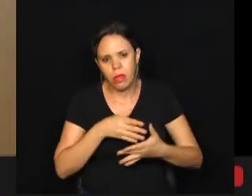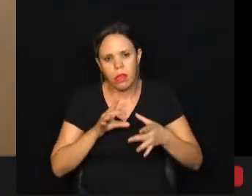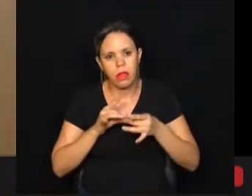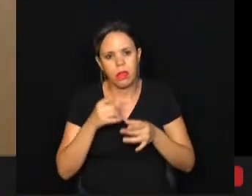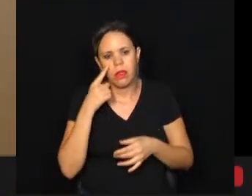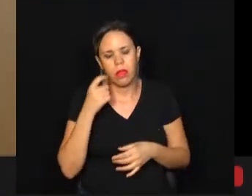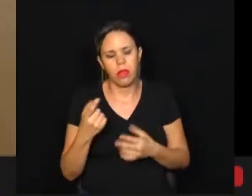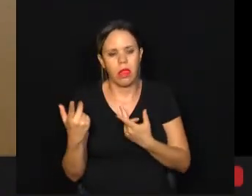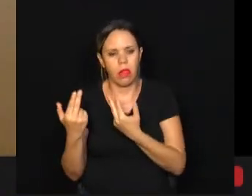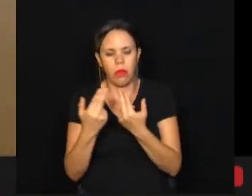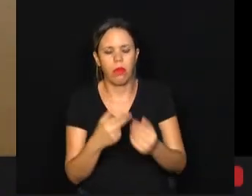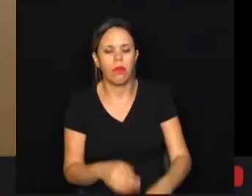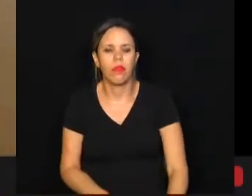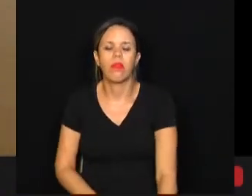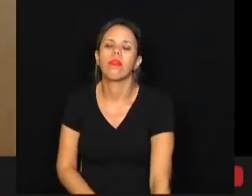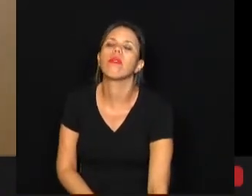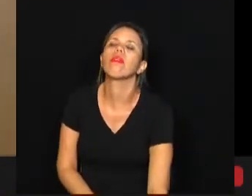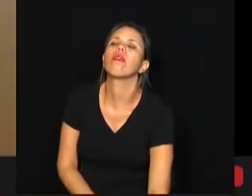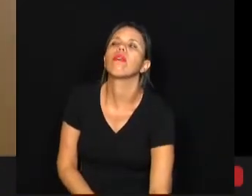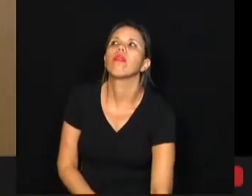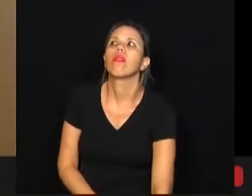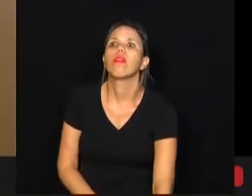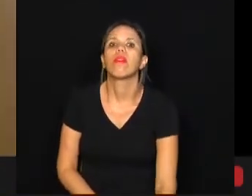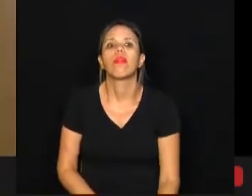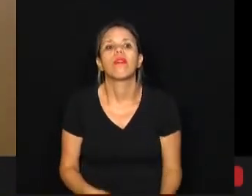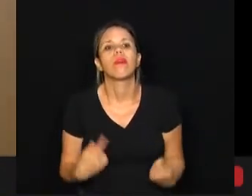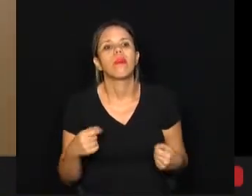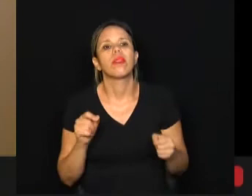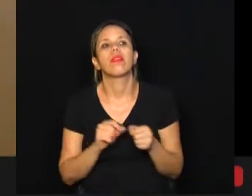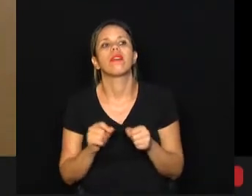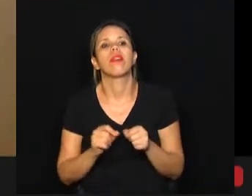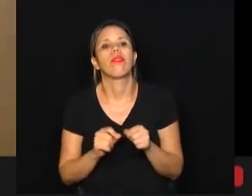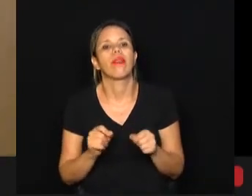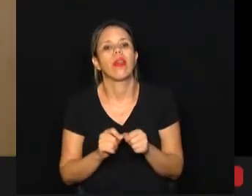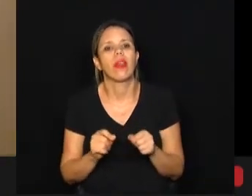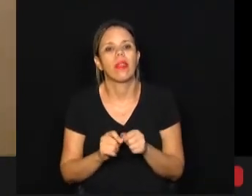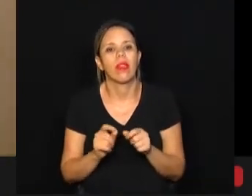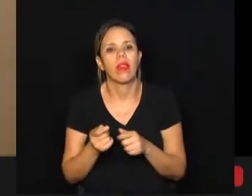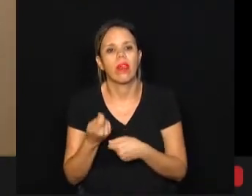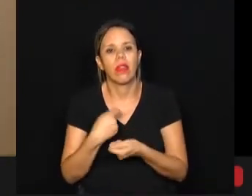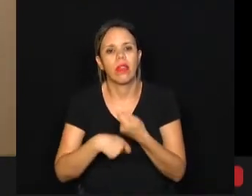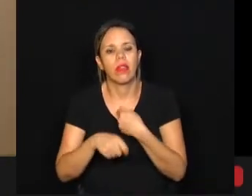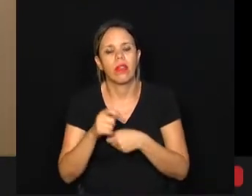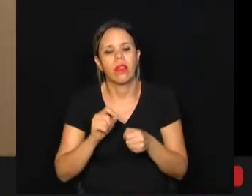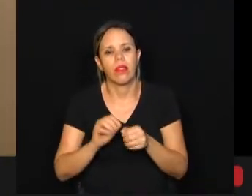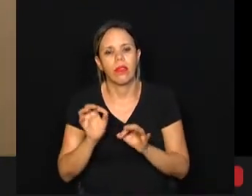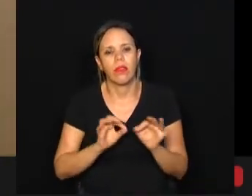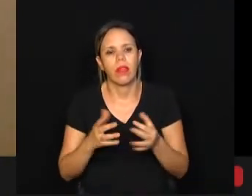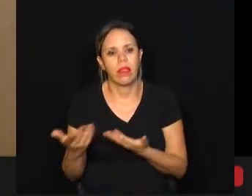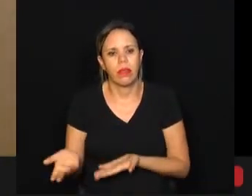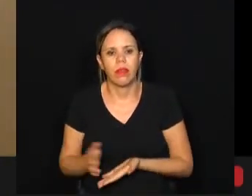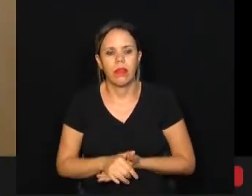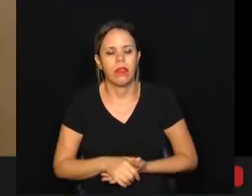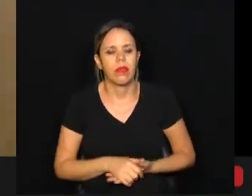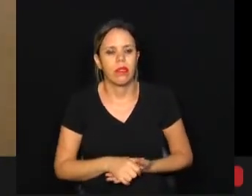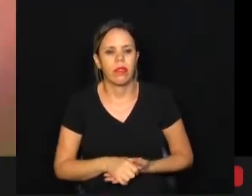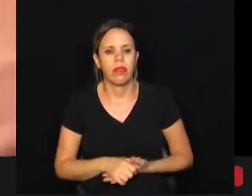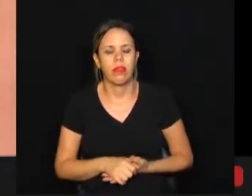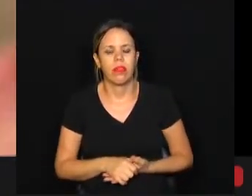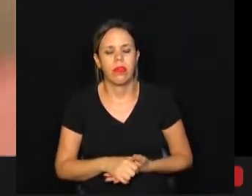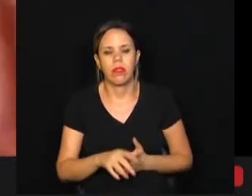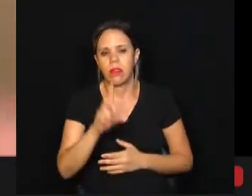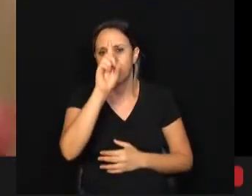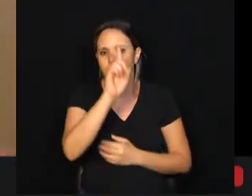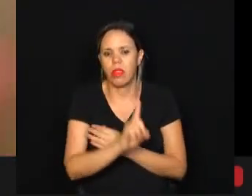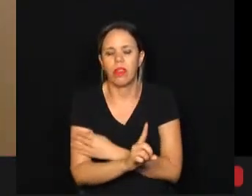interesses comuns. Isso precisa ser feito e é o administrativo que faz, né? É a